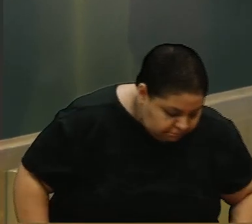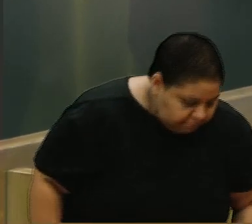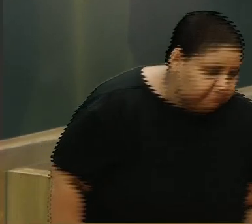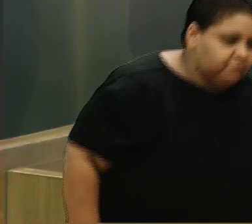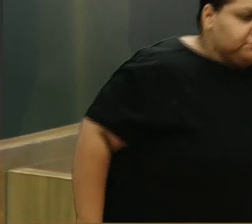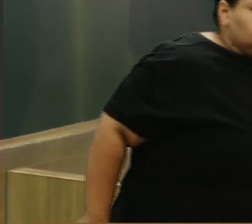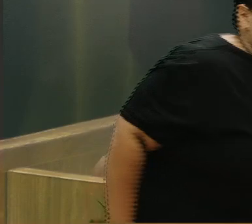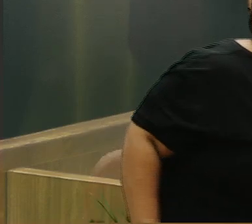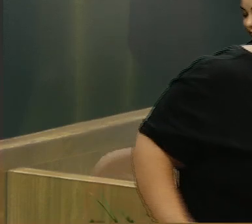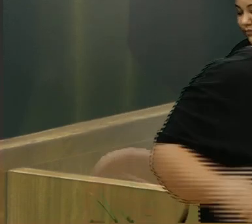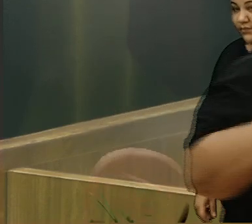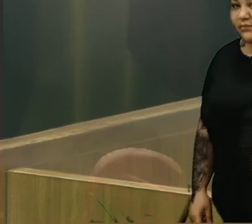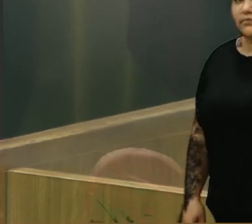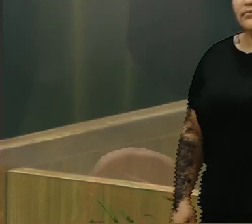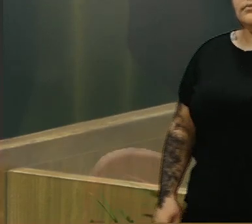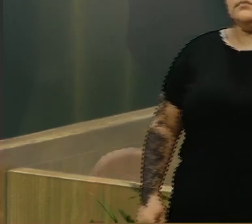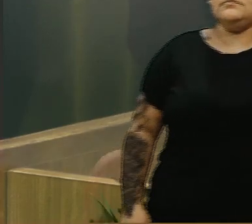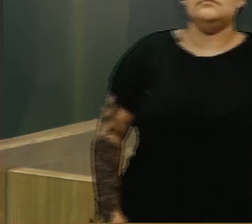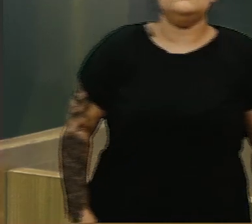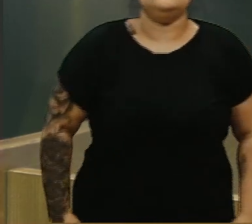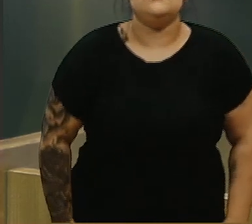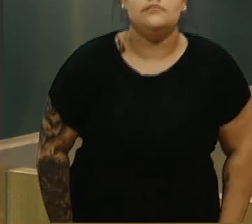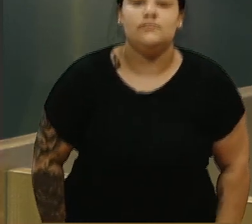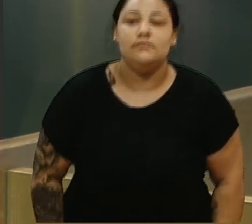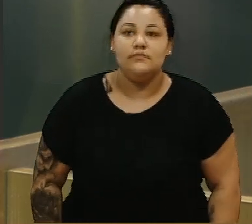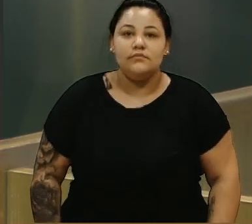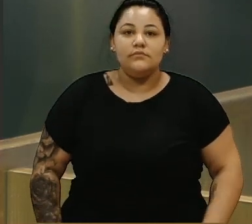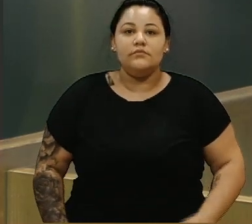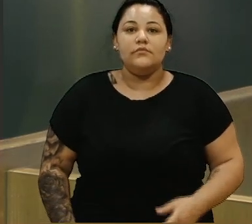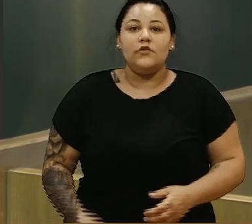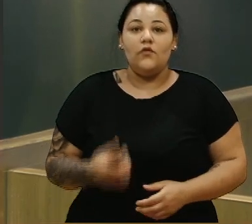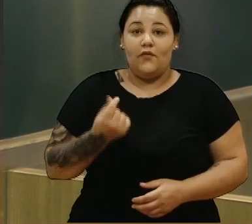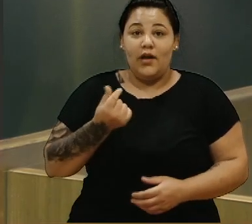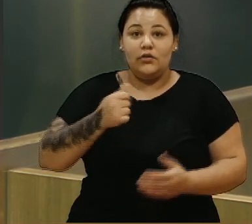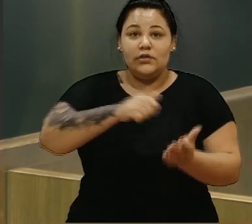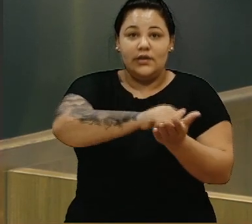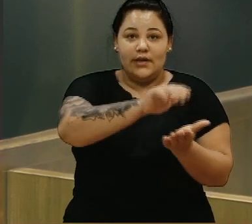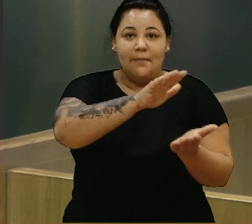O valor da multa pode ser corrigido